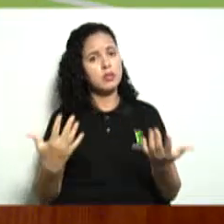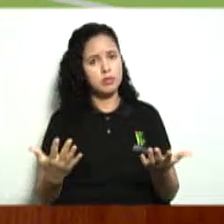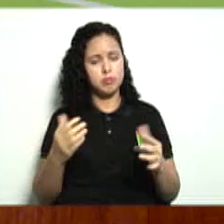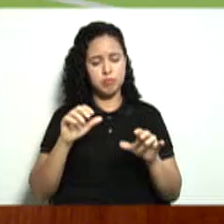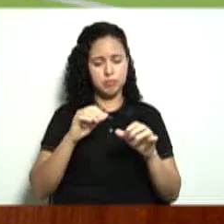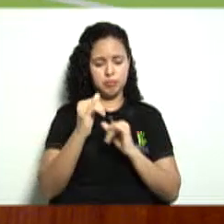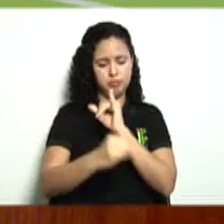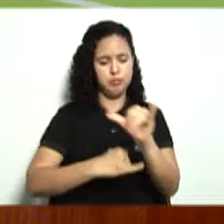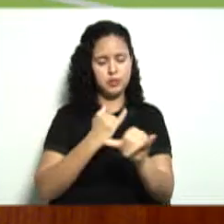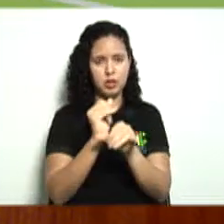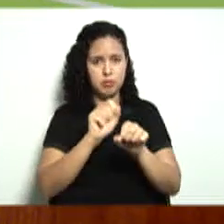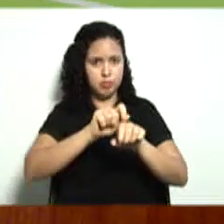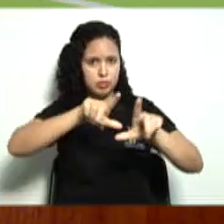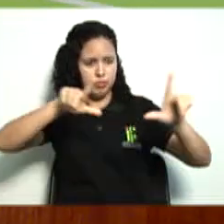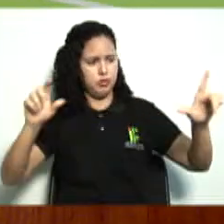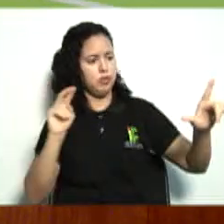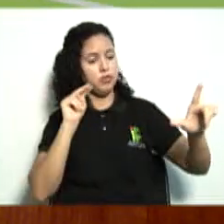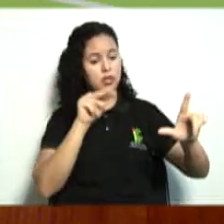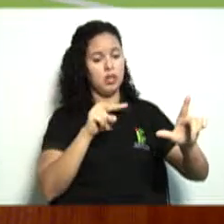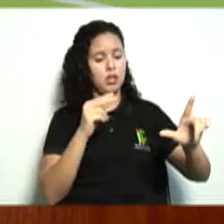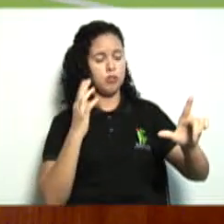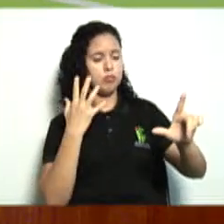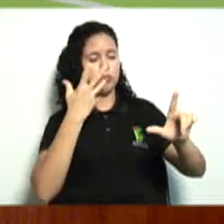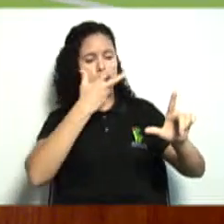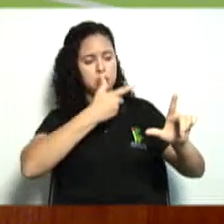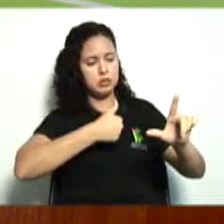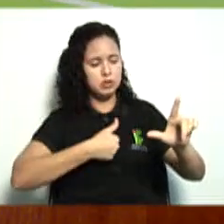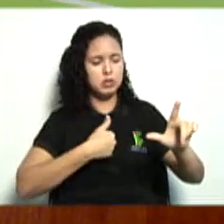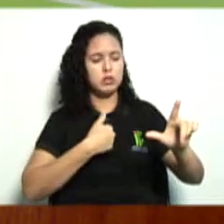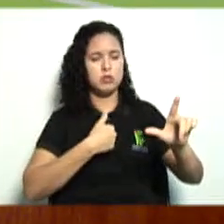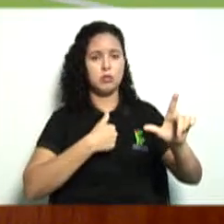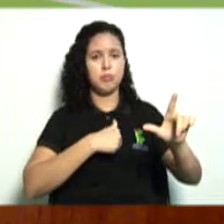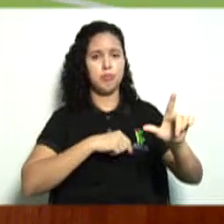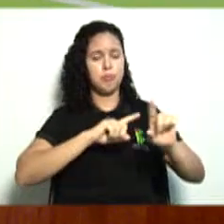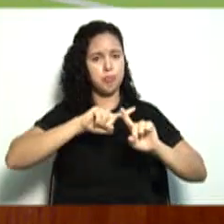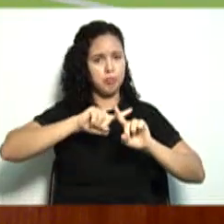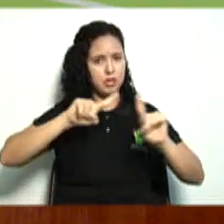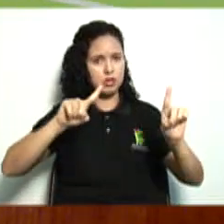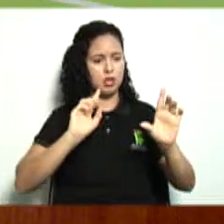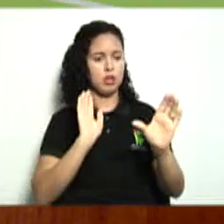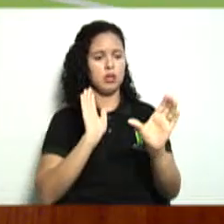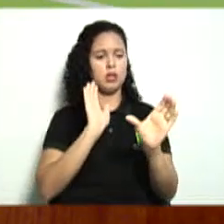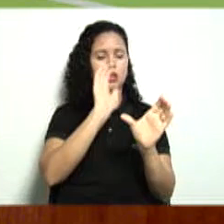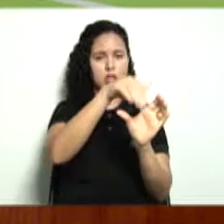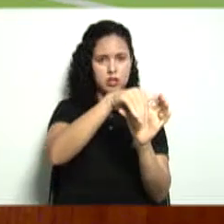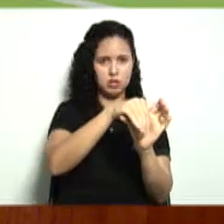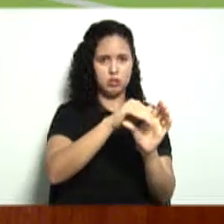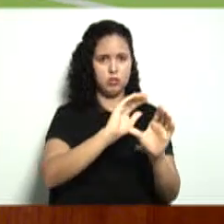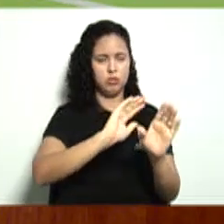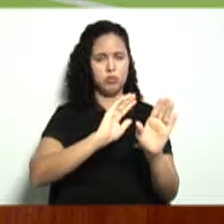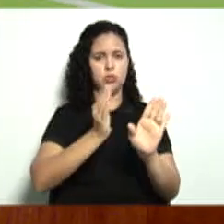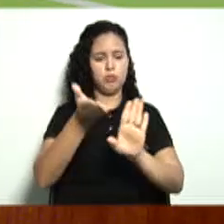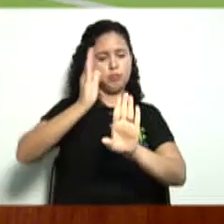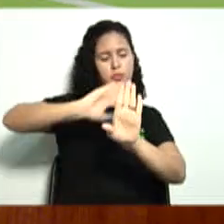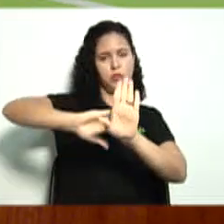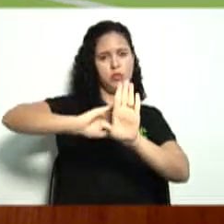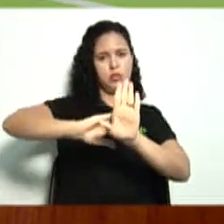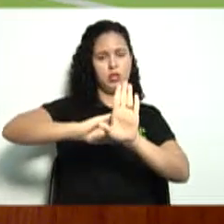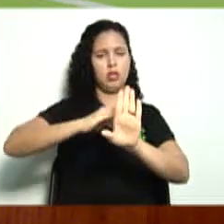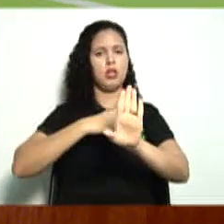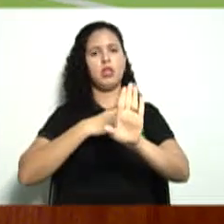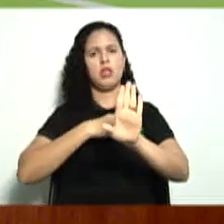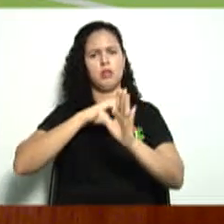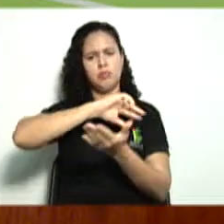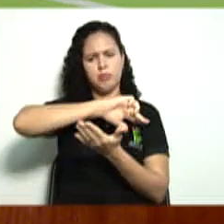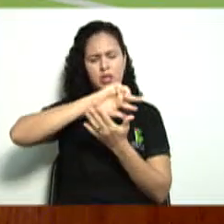uma forma bonita, de uma forma apresentável, mas ali são vários arquivos de texto que estão sendo interpretados pelo